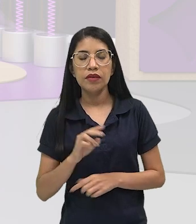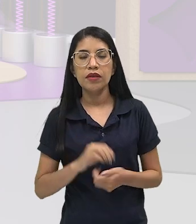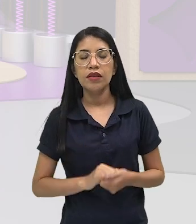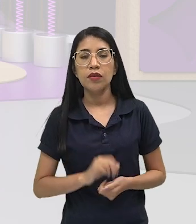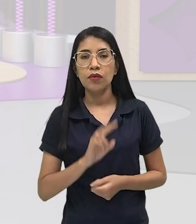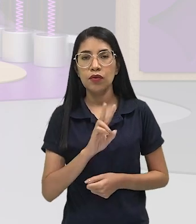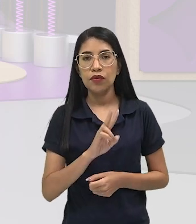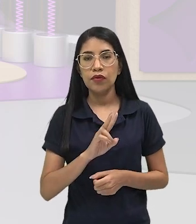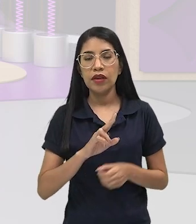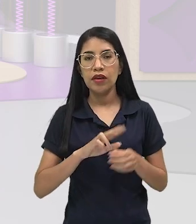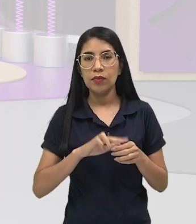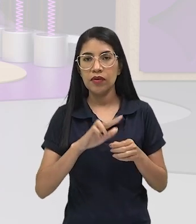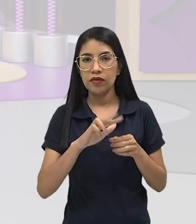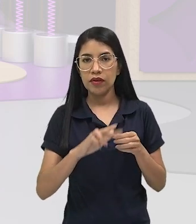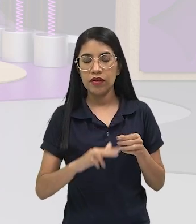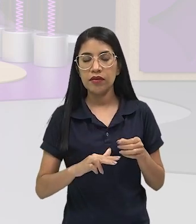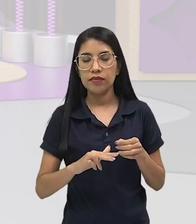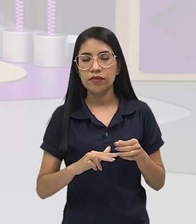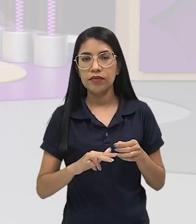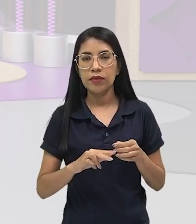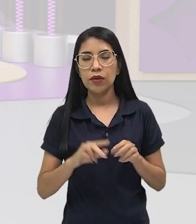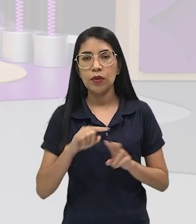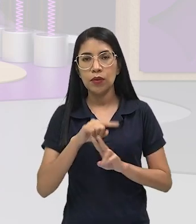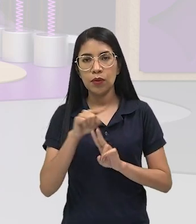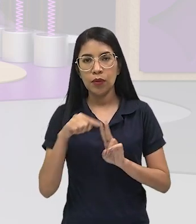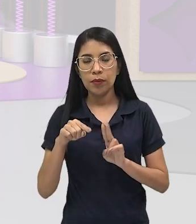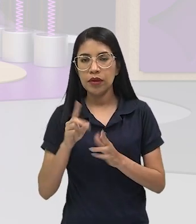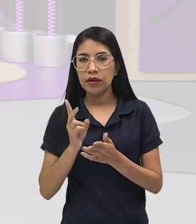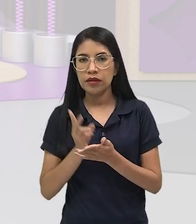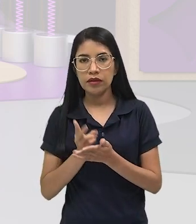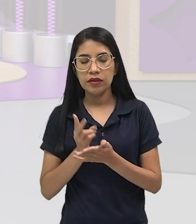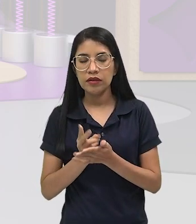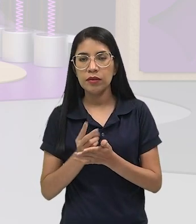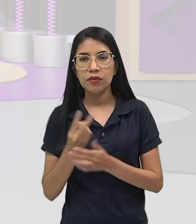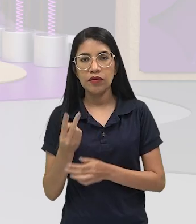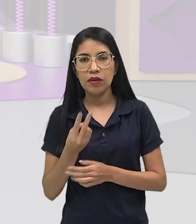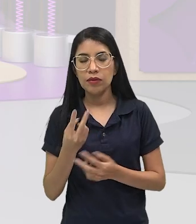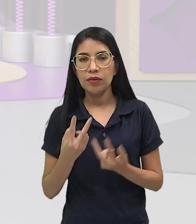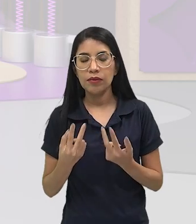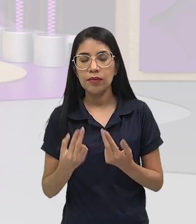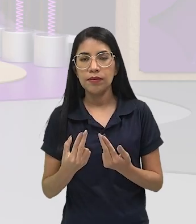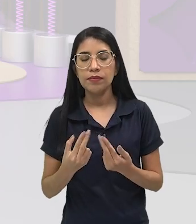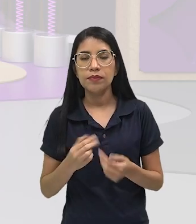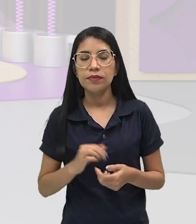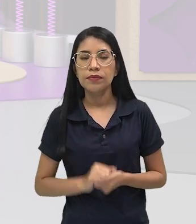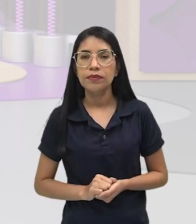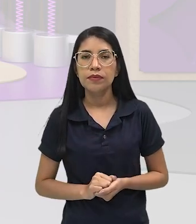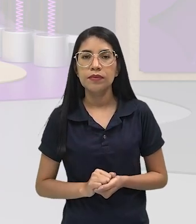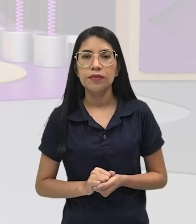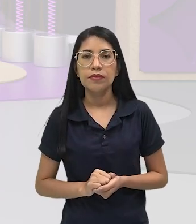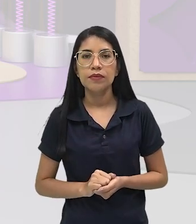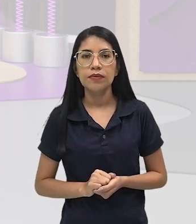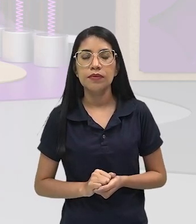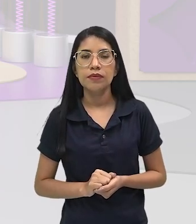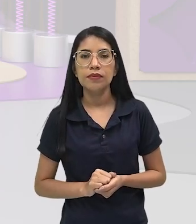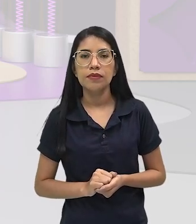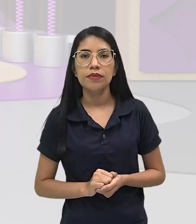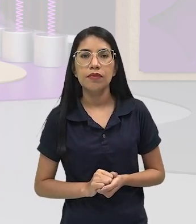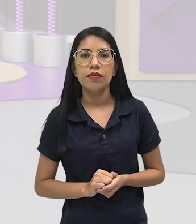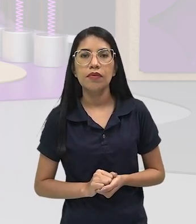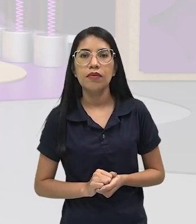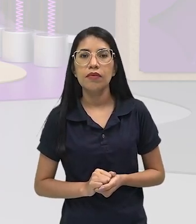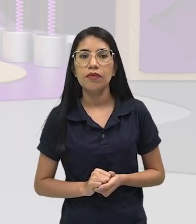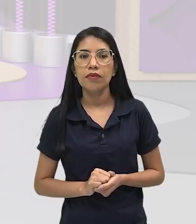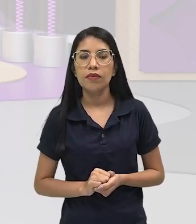variável. π é algo fixo, né, que o problema dá para nós, sempre vai dar.